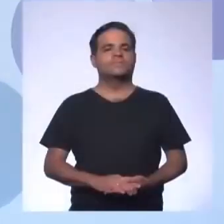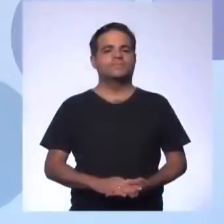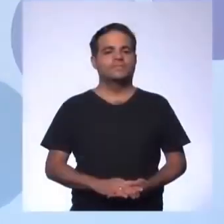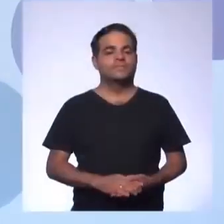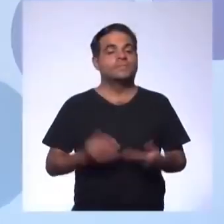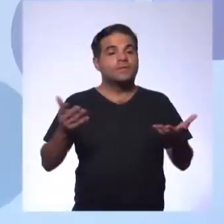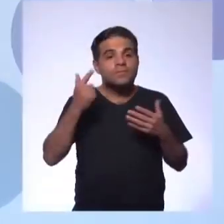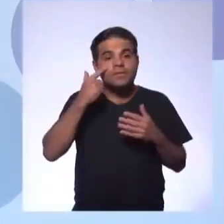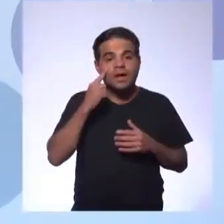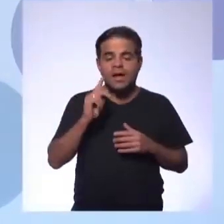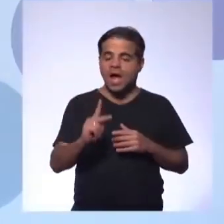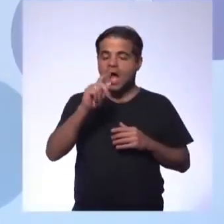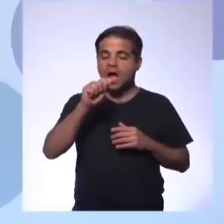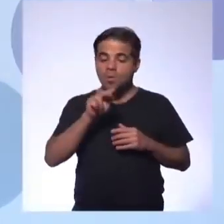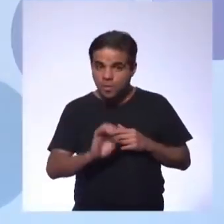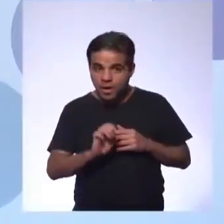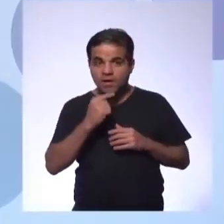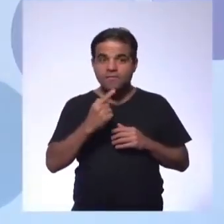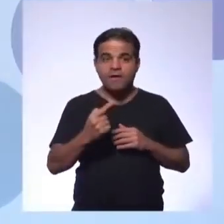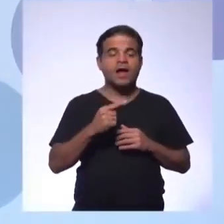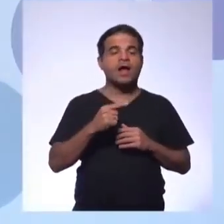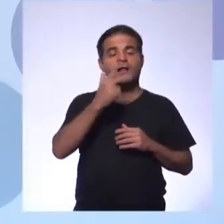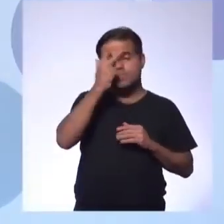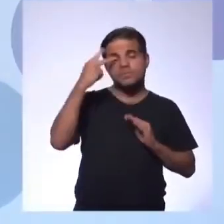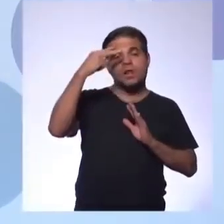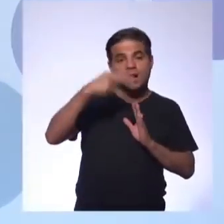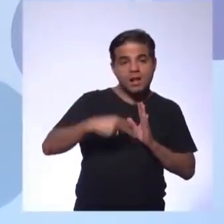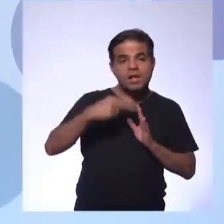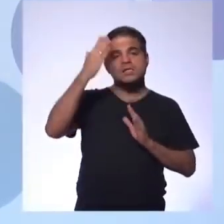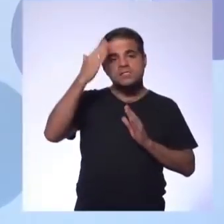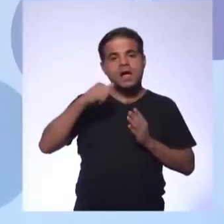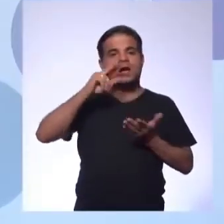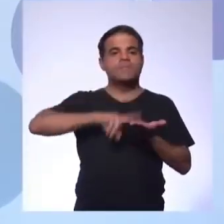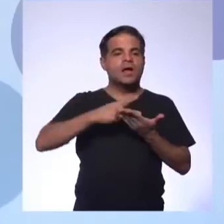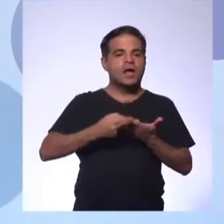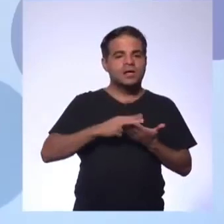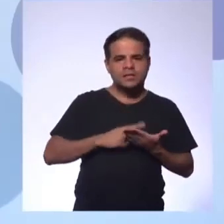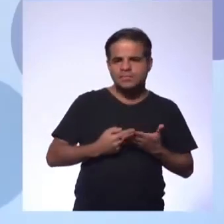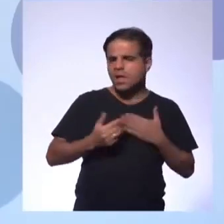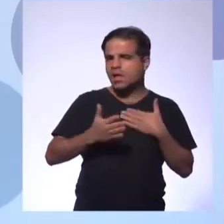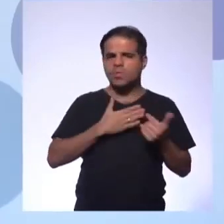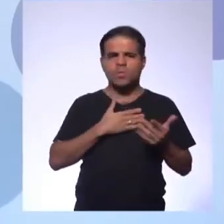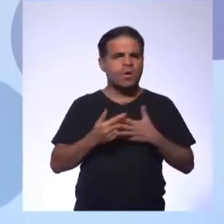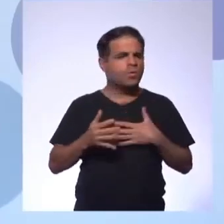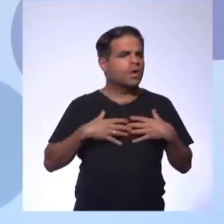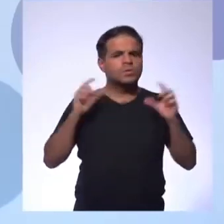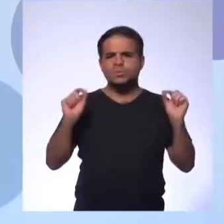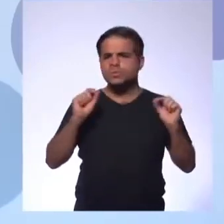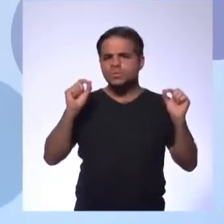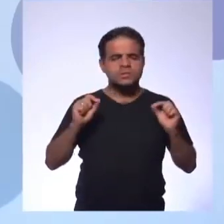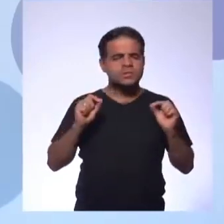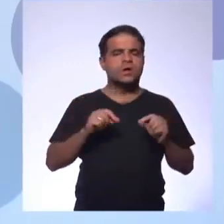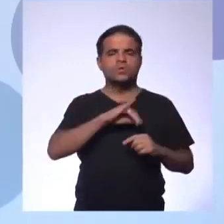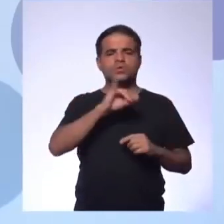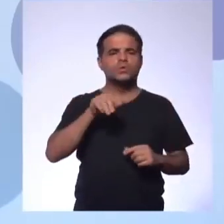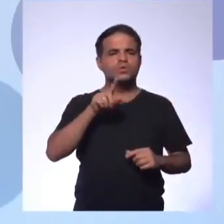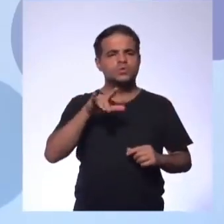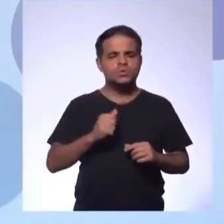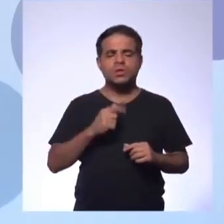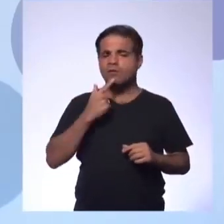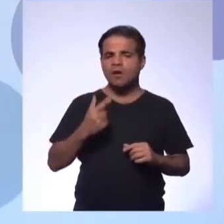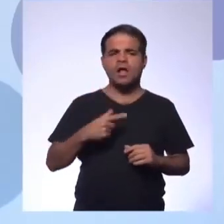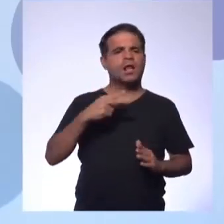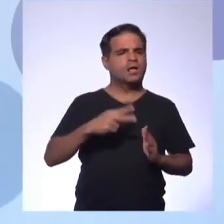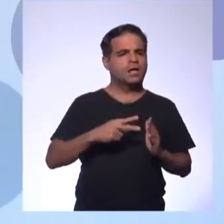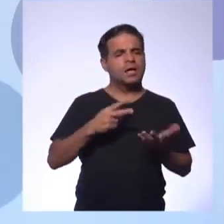Vamos lá, o Cauê fala: aquele que, além de ler, sabe interpretar qualquer situação. A Júlia fala: